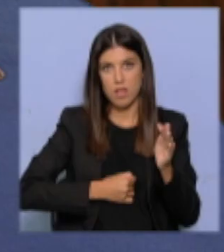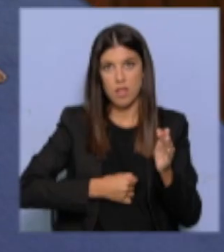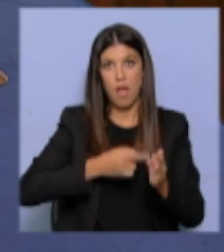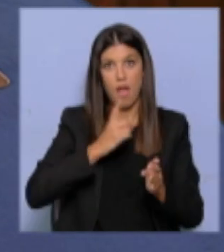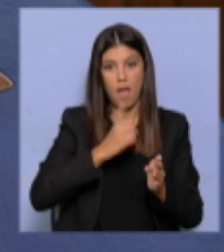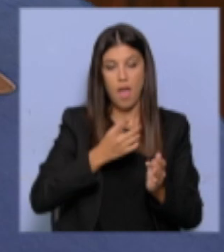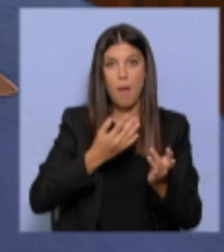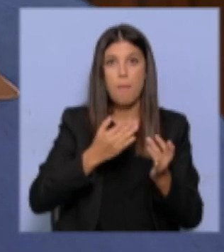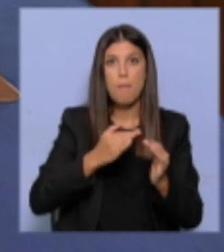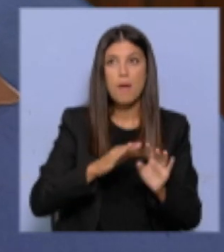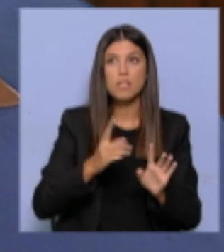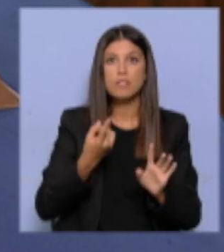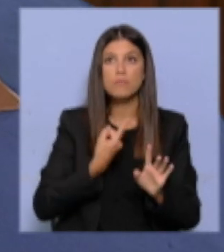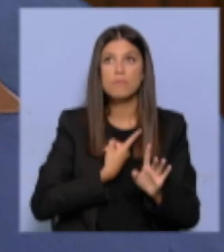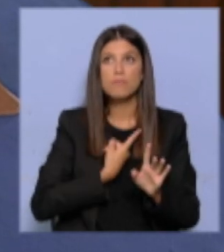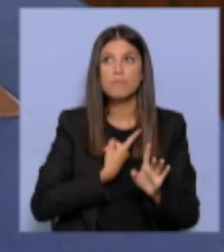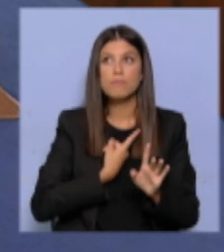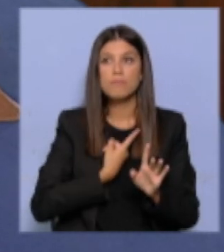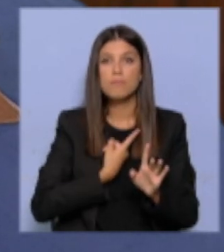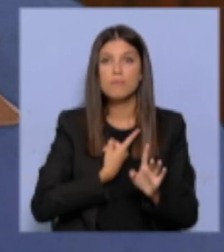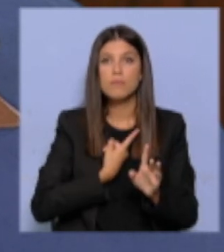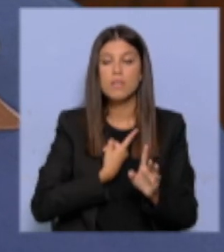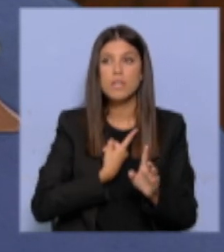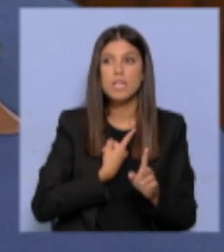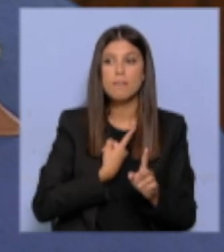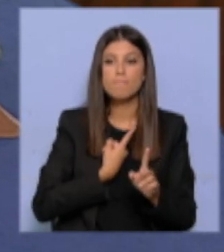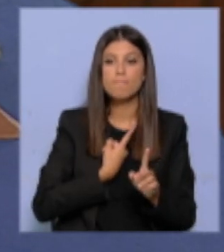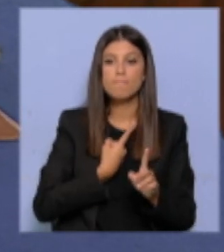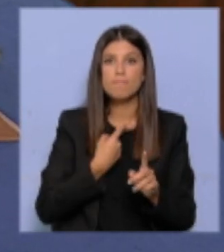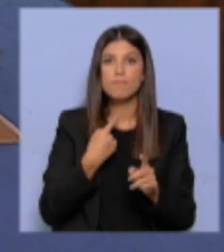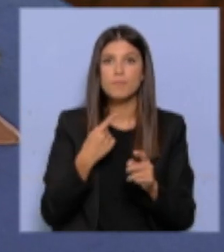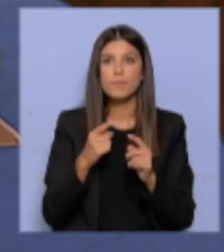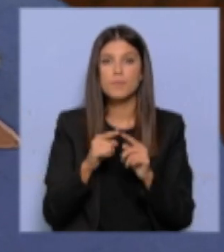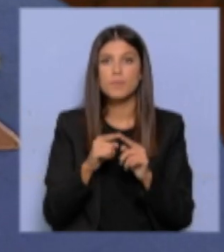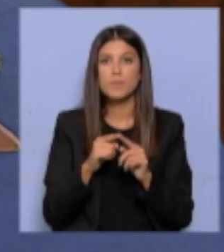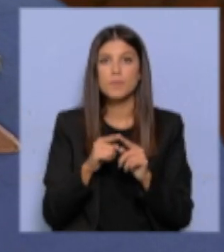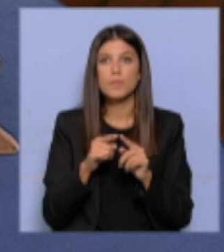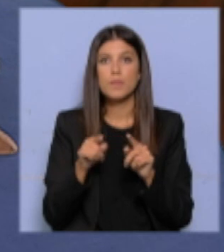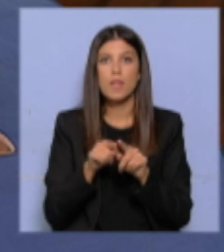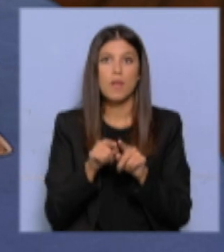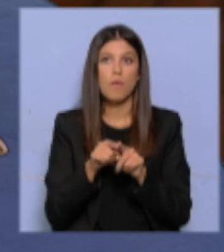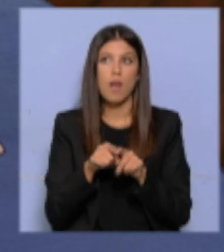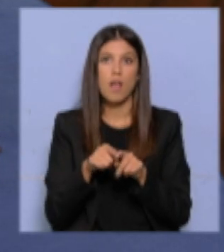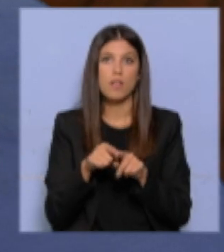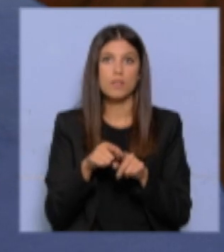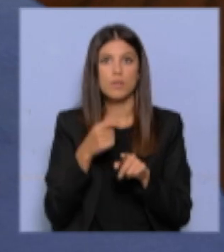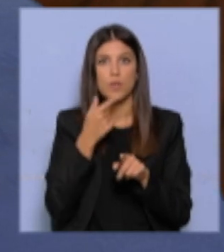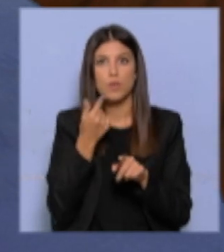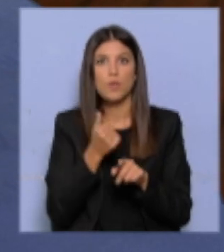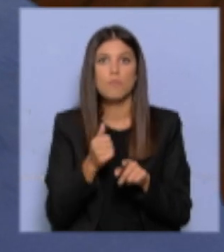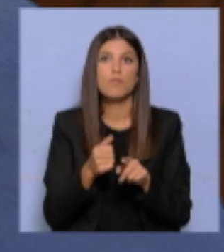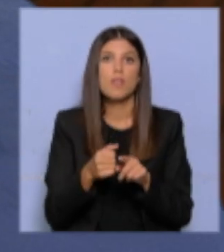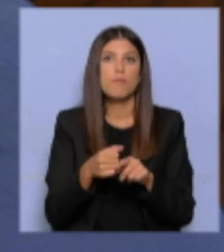nós já não podemos partir do princípio de que vagueamos contraídamente por terrenos de